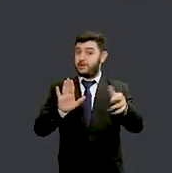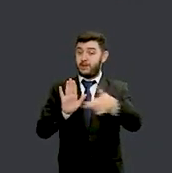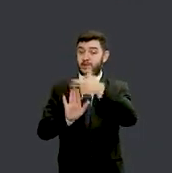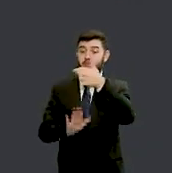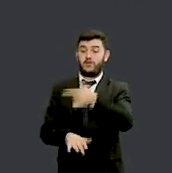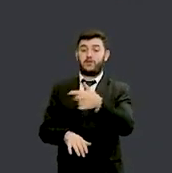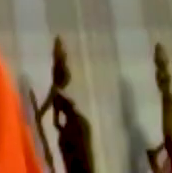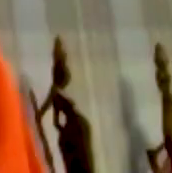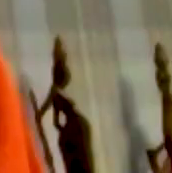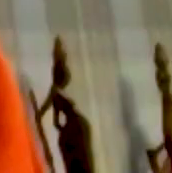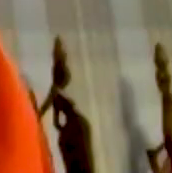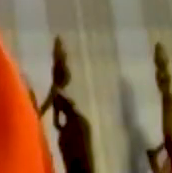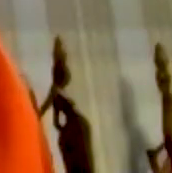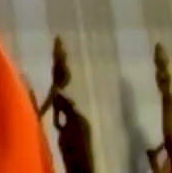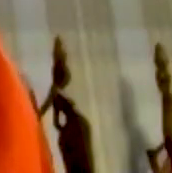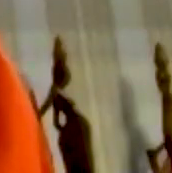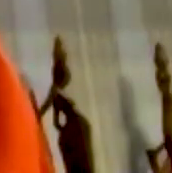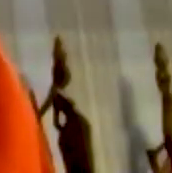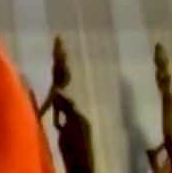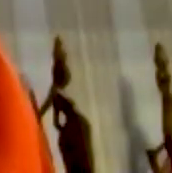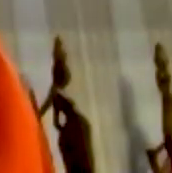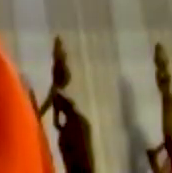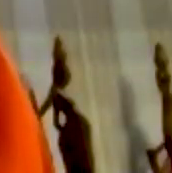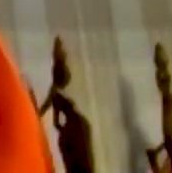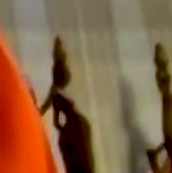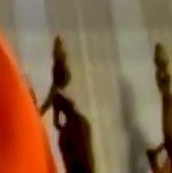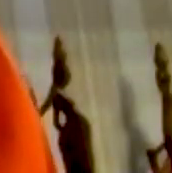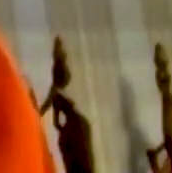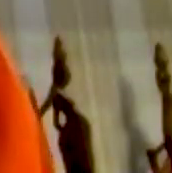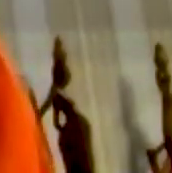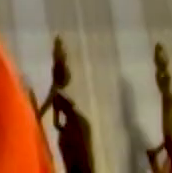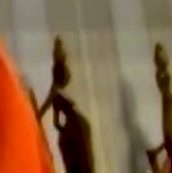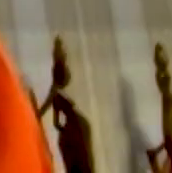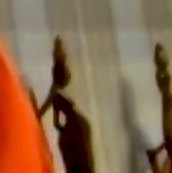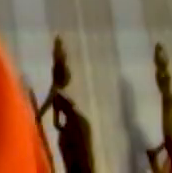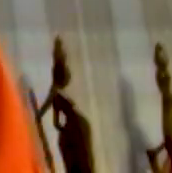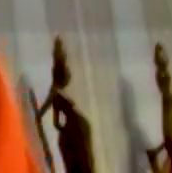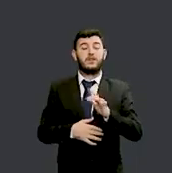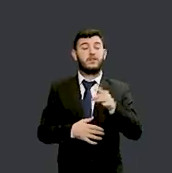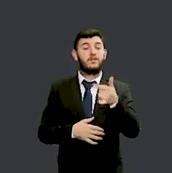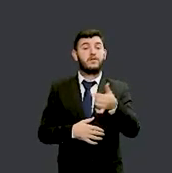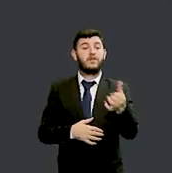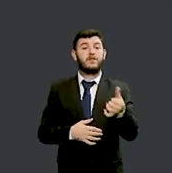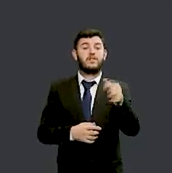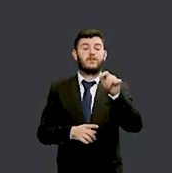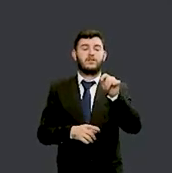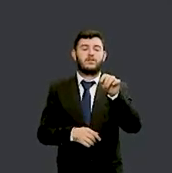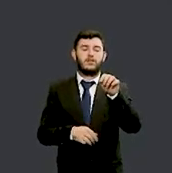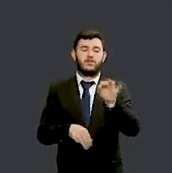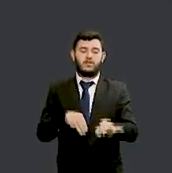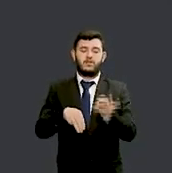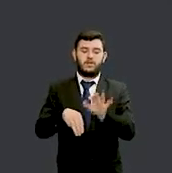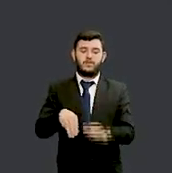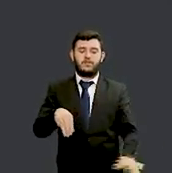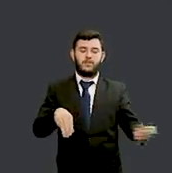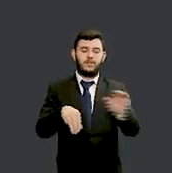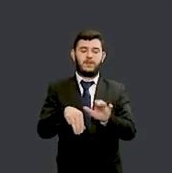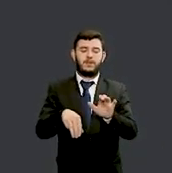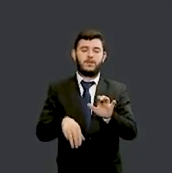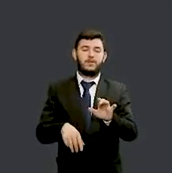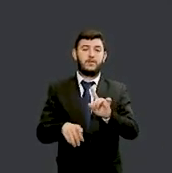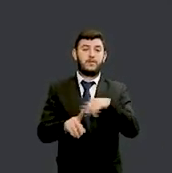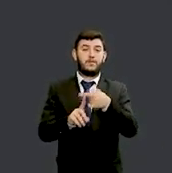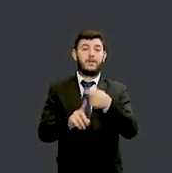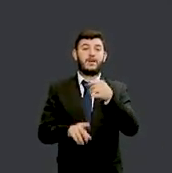Nacional de Justiça, e a ministra Adelaide Arantes, do Tribunal Superior do Trabalho. O painel promovido pelo Superior Tribunal